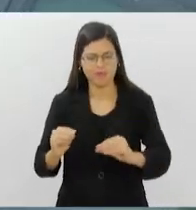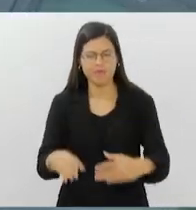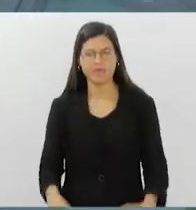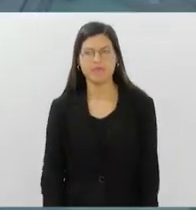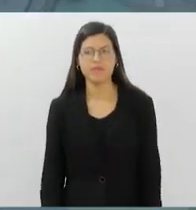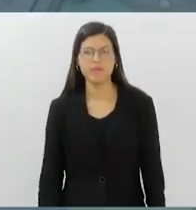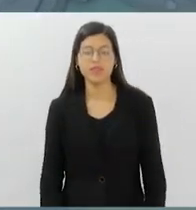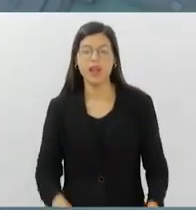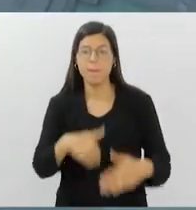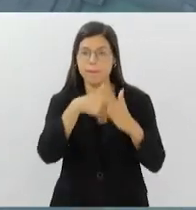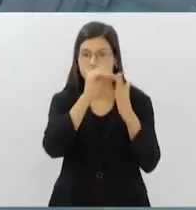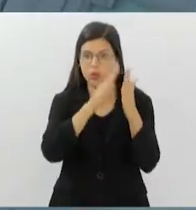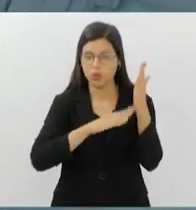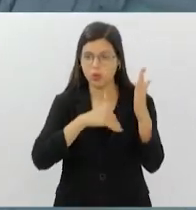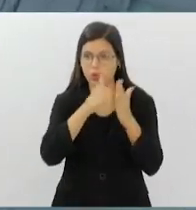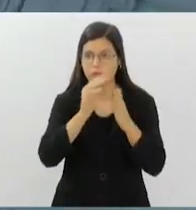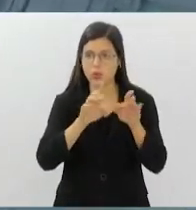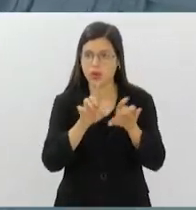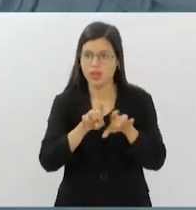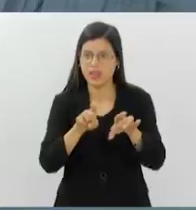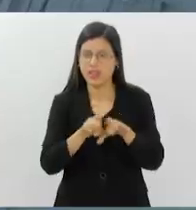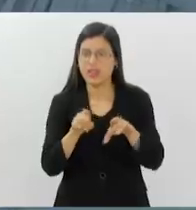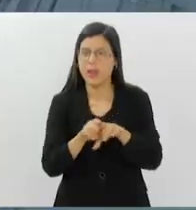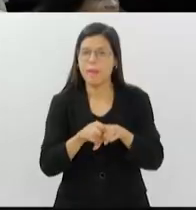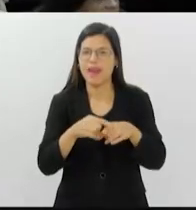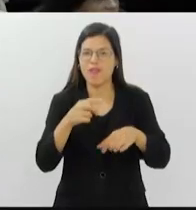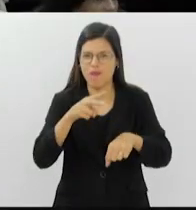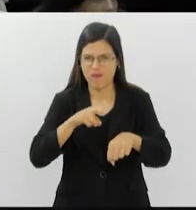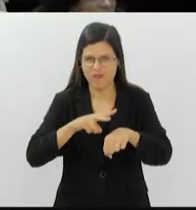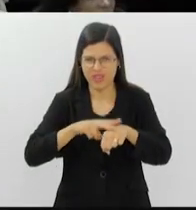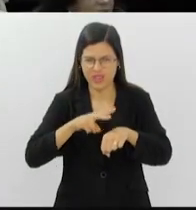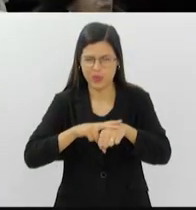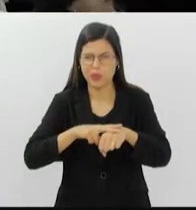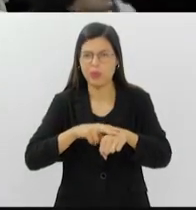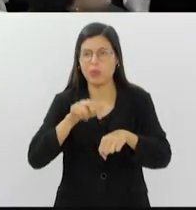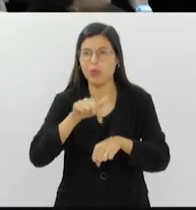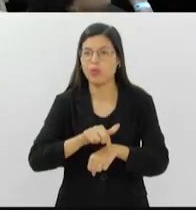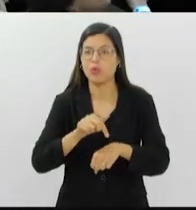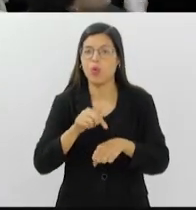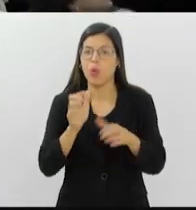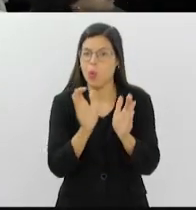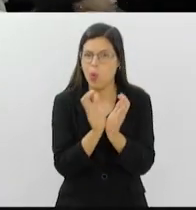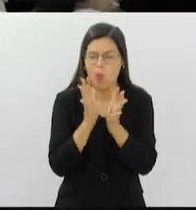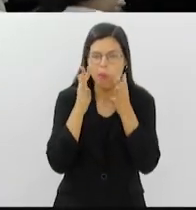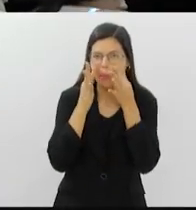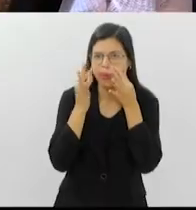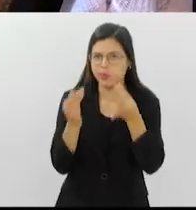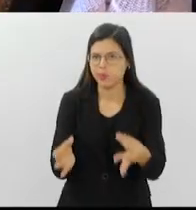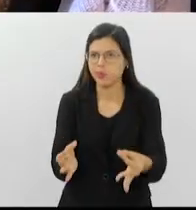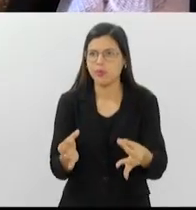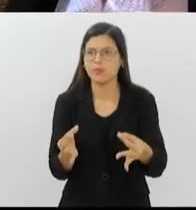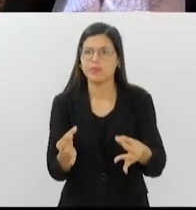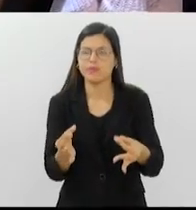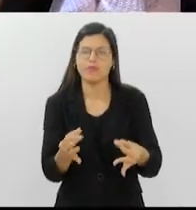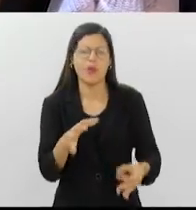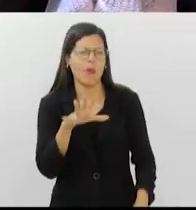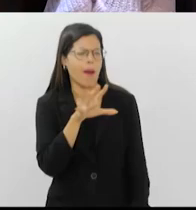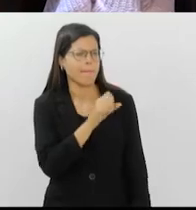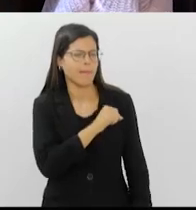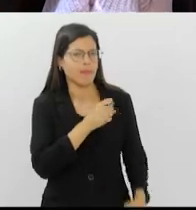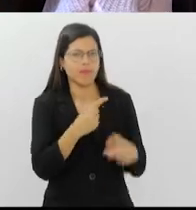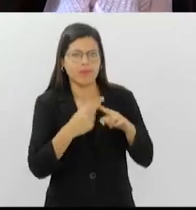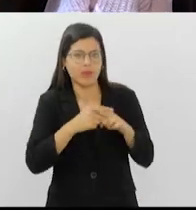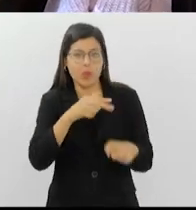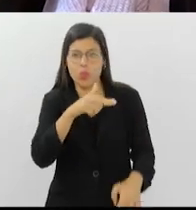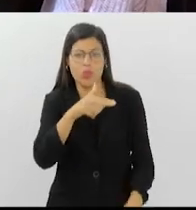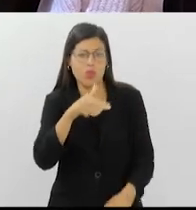o Vitral da enorme cúpula também chamar a atenção do grupo que não perdeu uma só explicação do Historiador adorei porque eu nunca